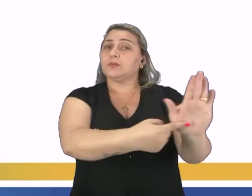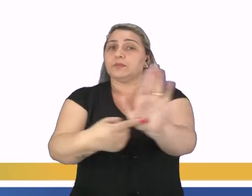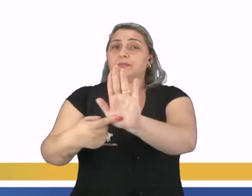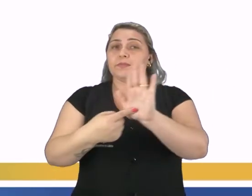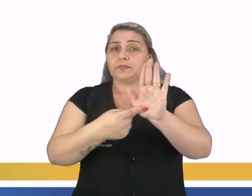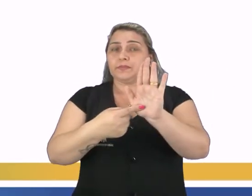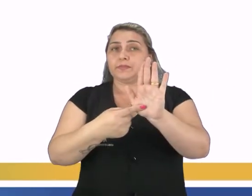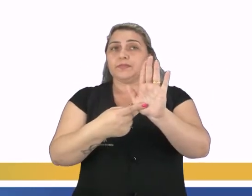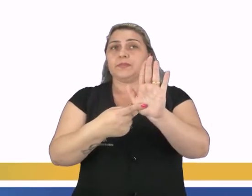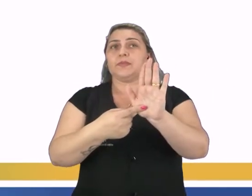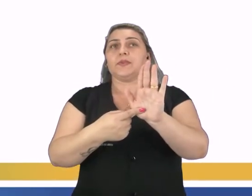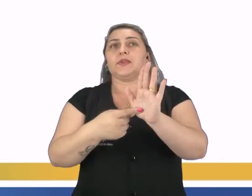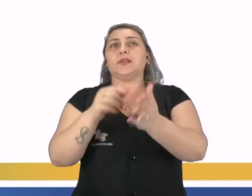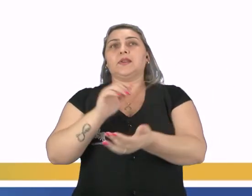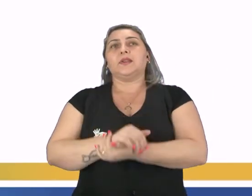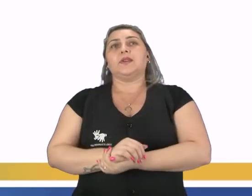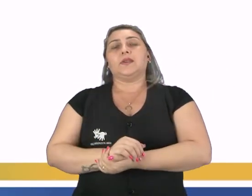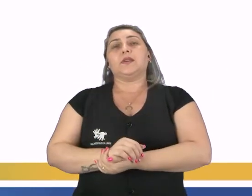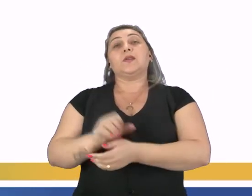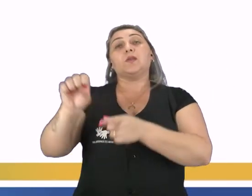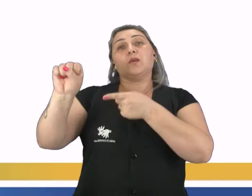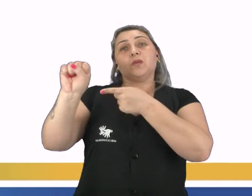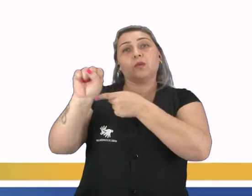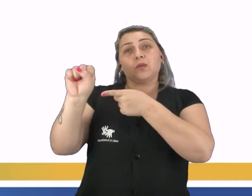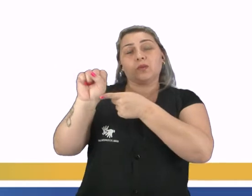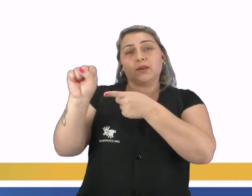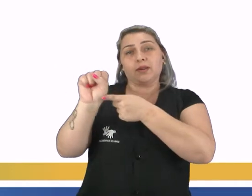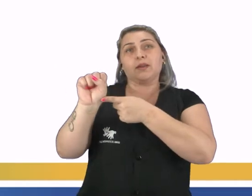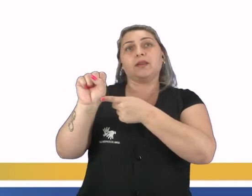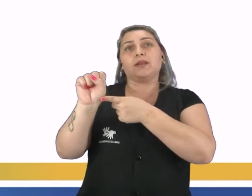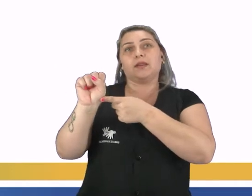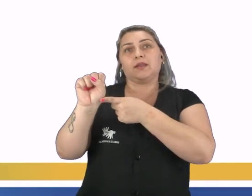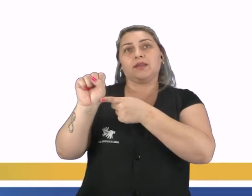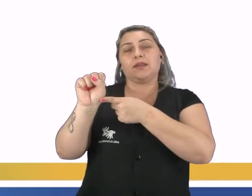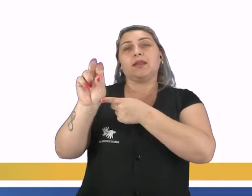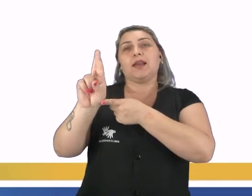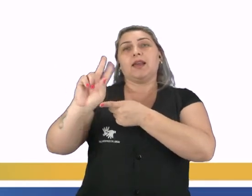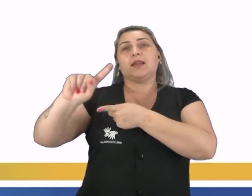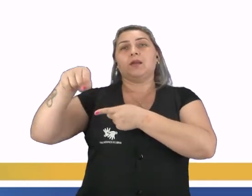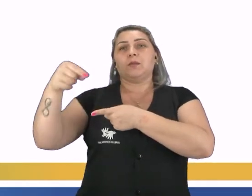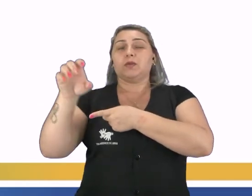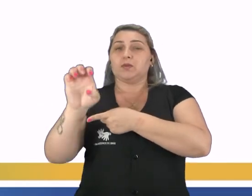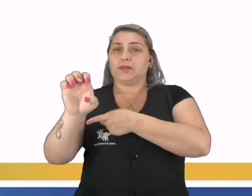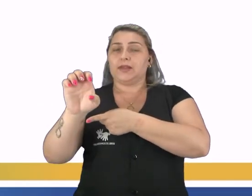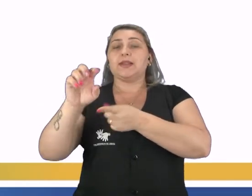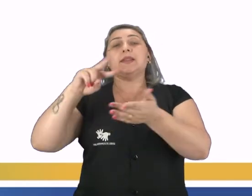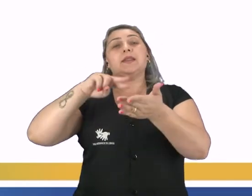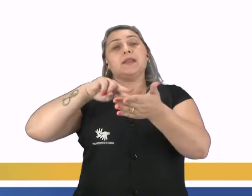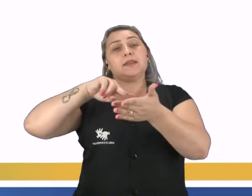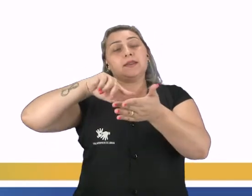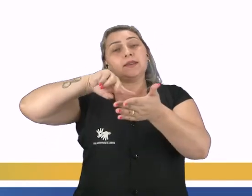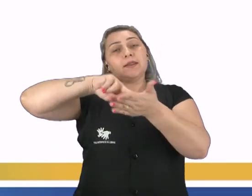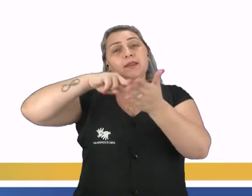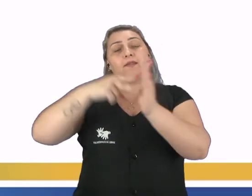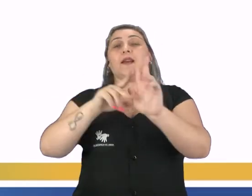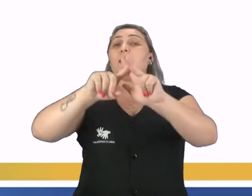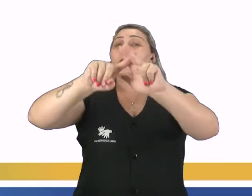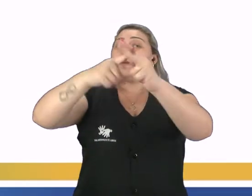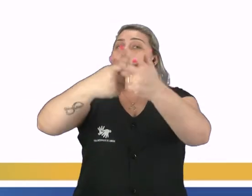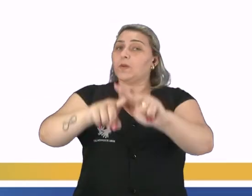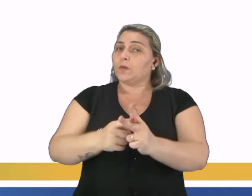apresentando. Conserta com S e R depois do E, significa que algo será reparado,